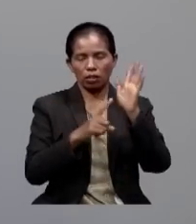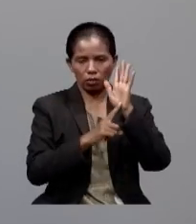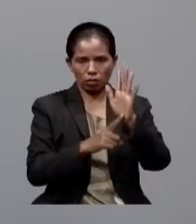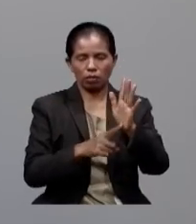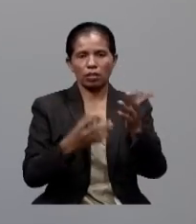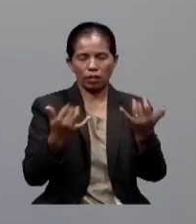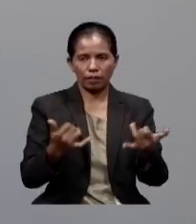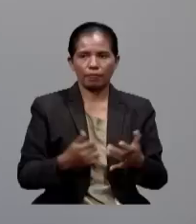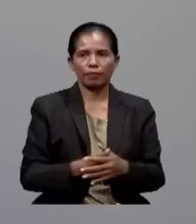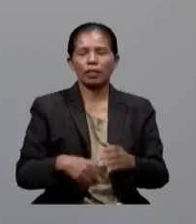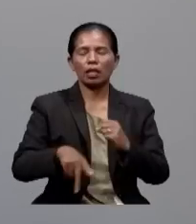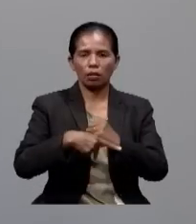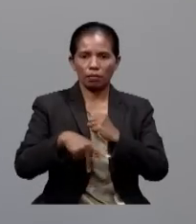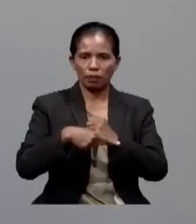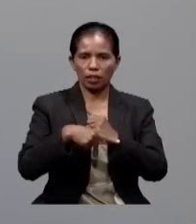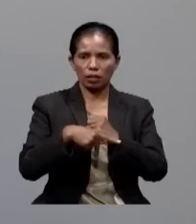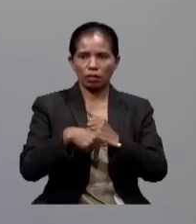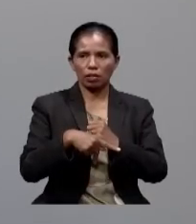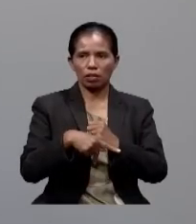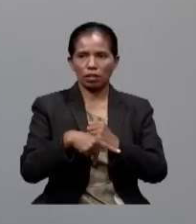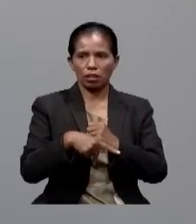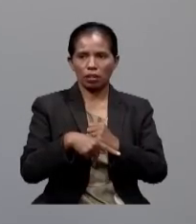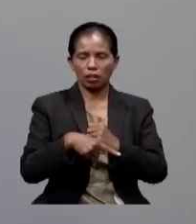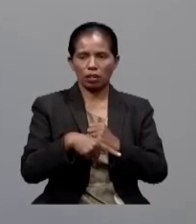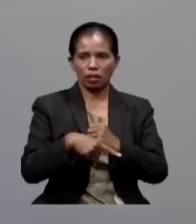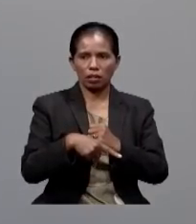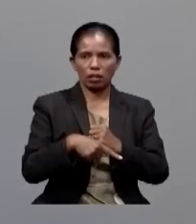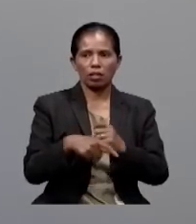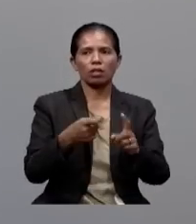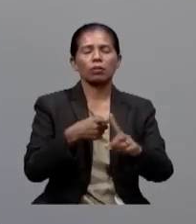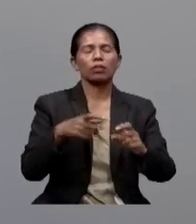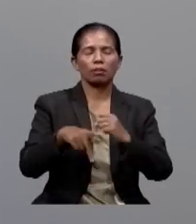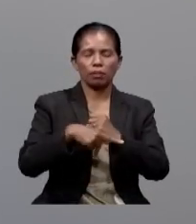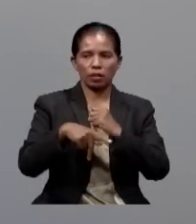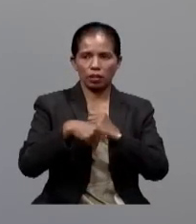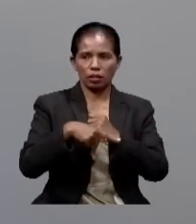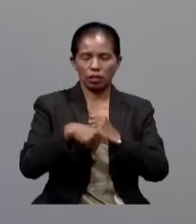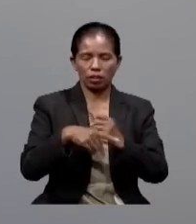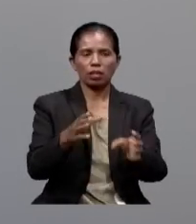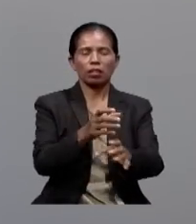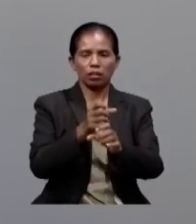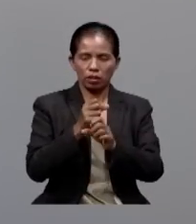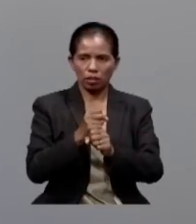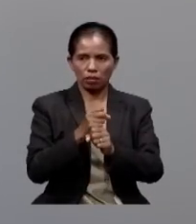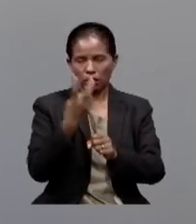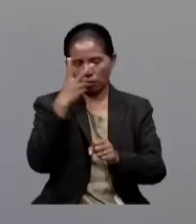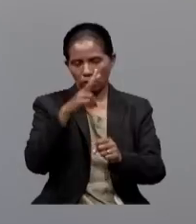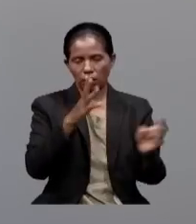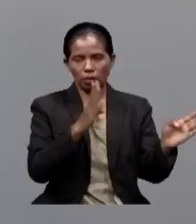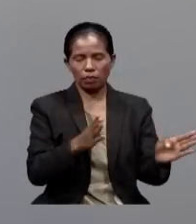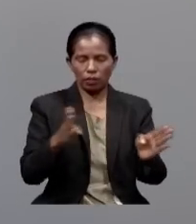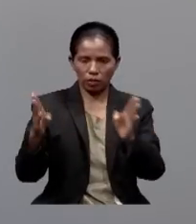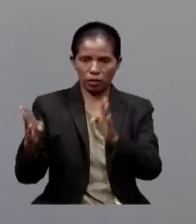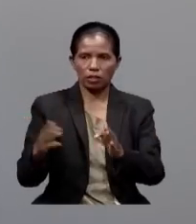maka partido Horsek Lili Bankar Horsek simo orientações para o hinharenya proceso no